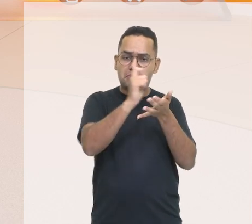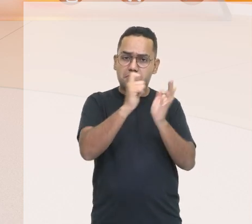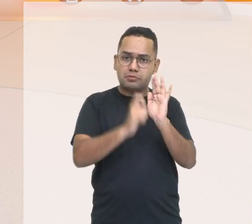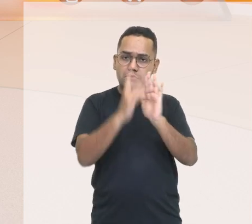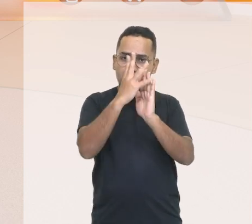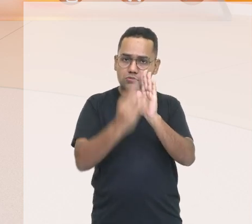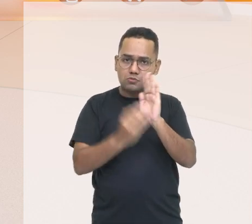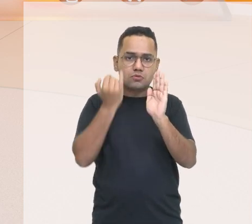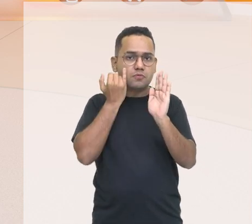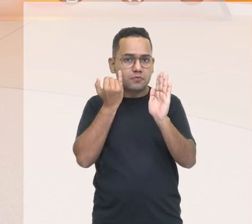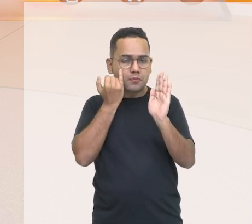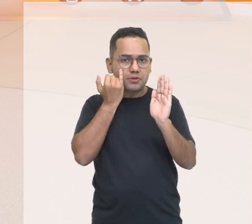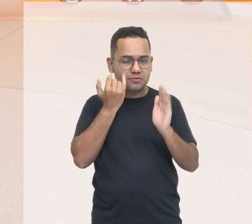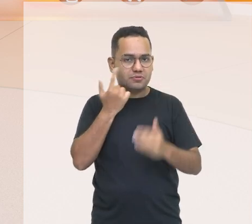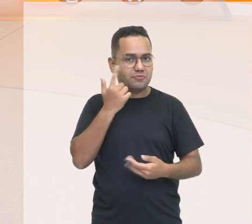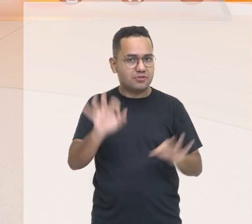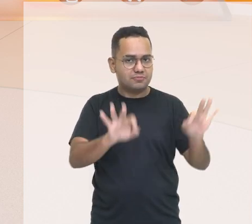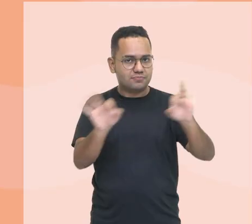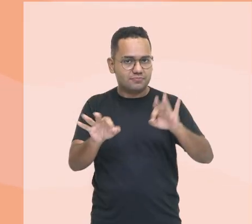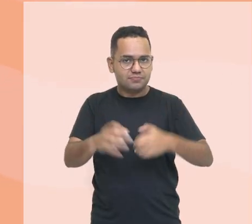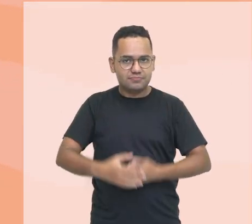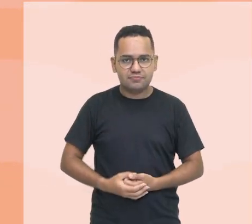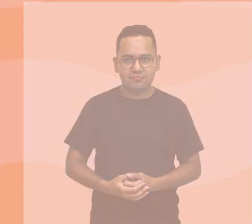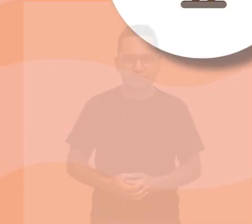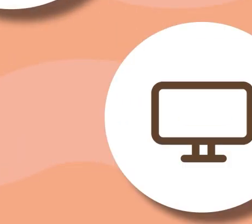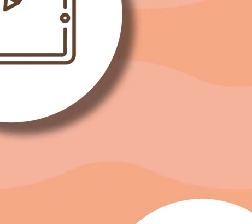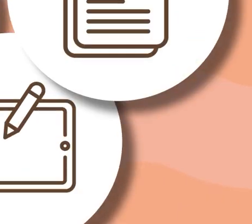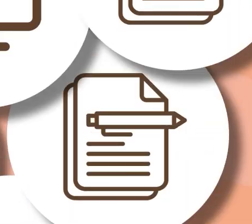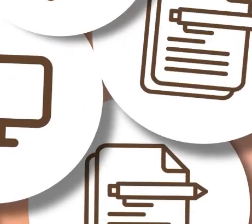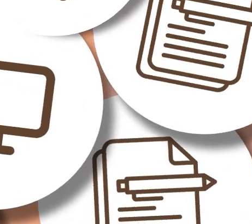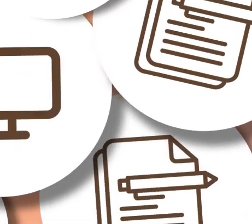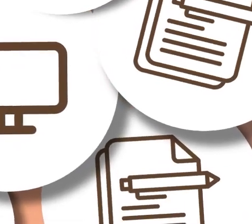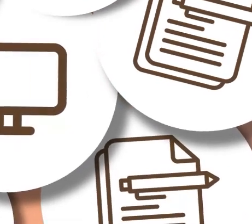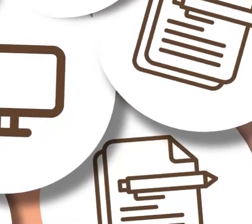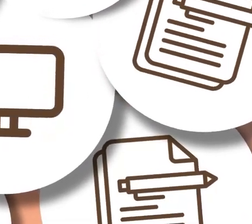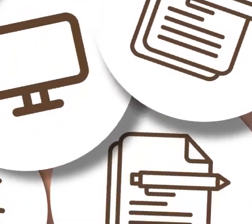pontos importantes e vamos às aulas.